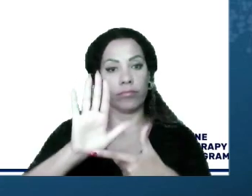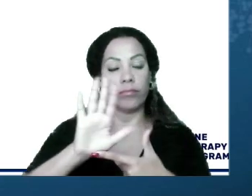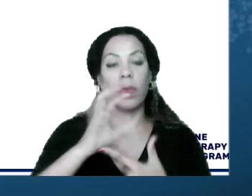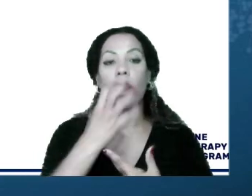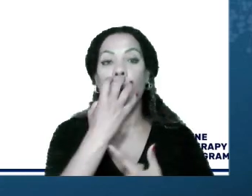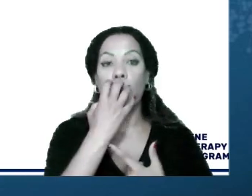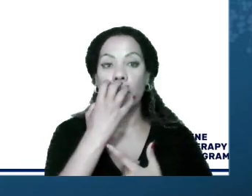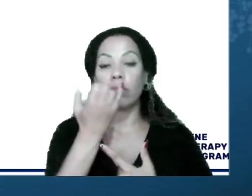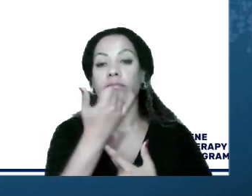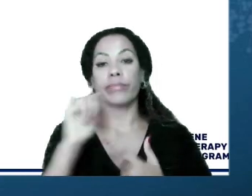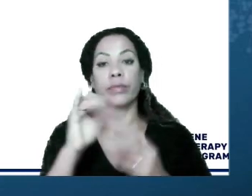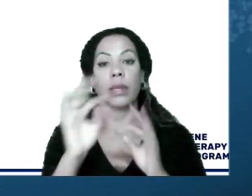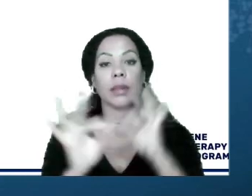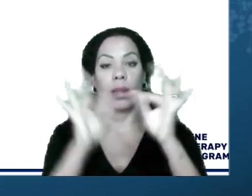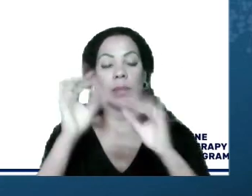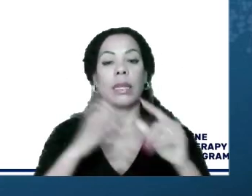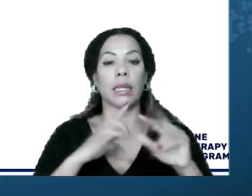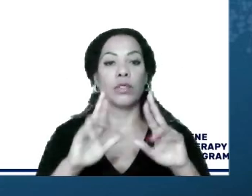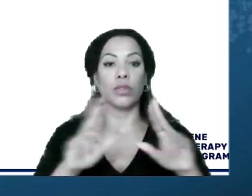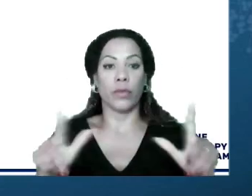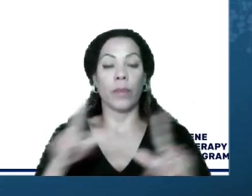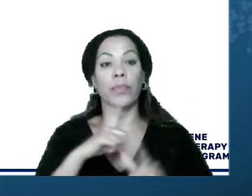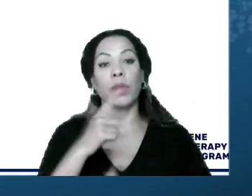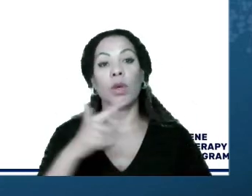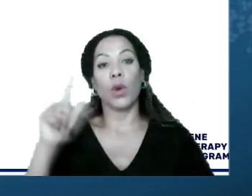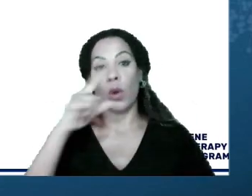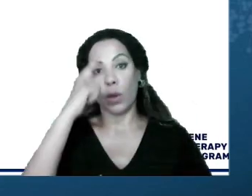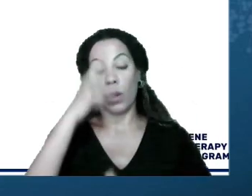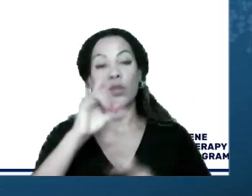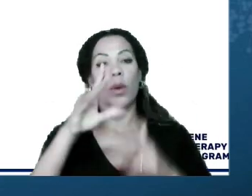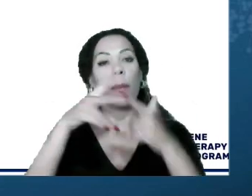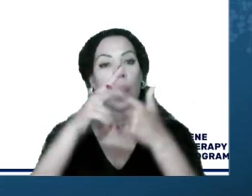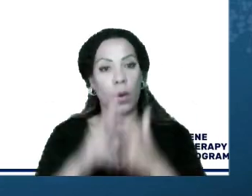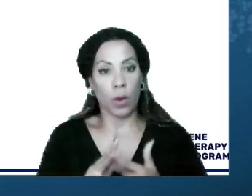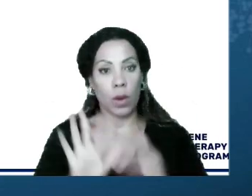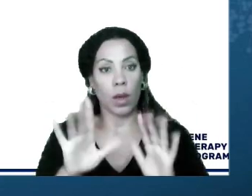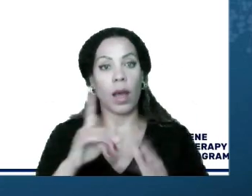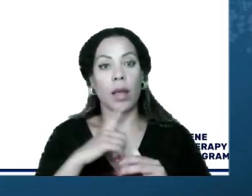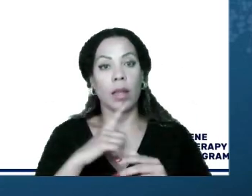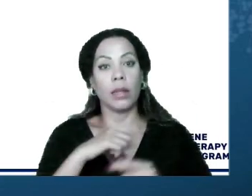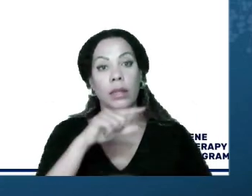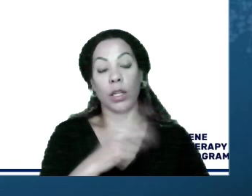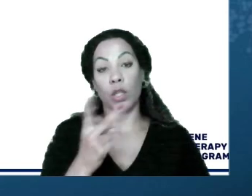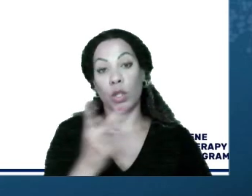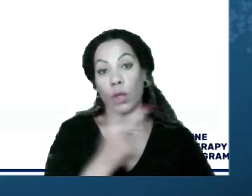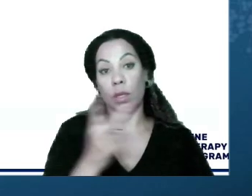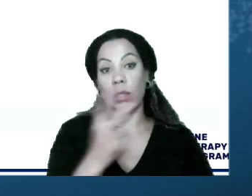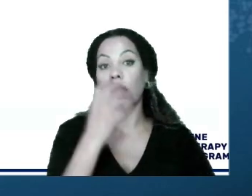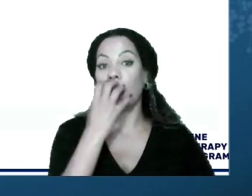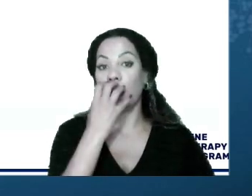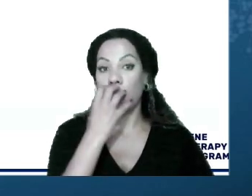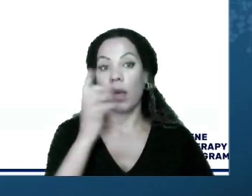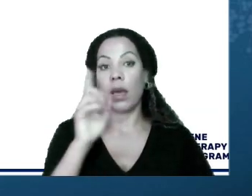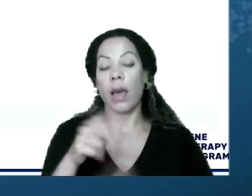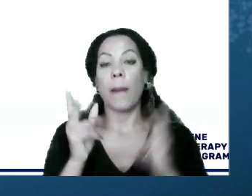cães sem tratamentos. Então, aqui tem uma correção, que são 2 cães